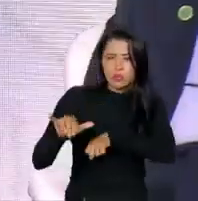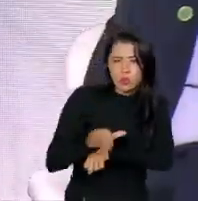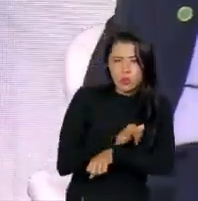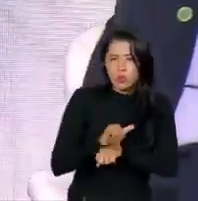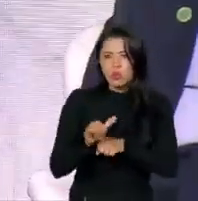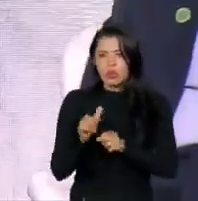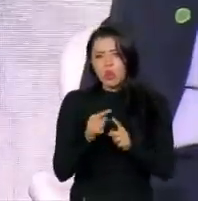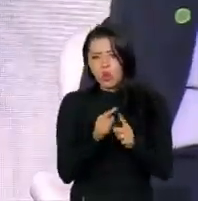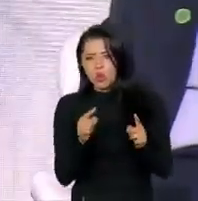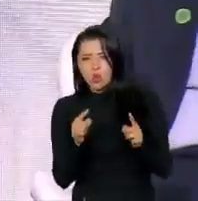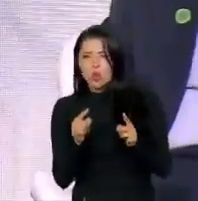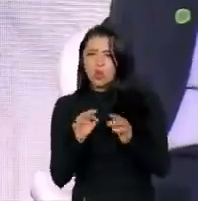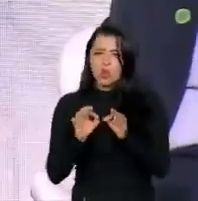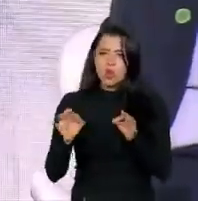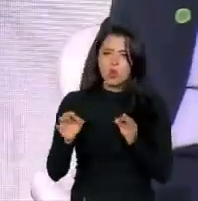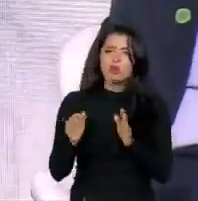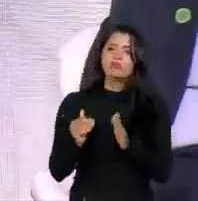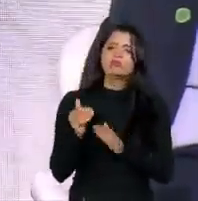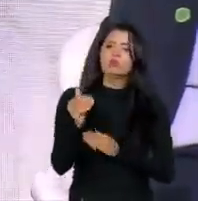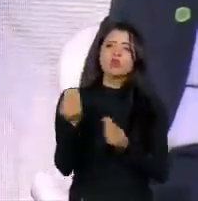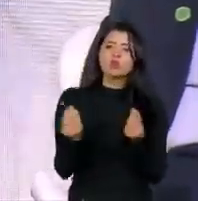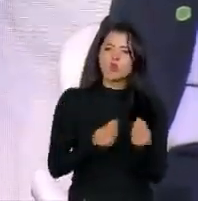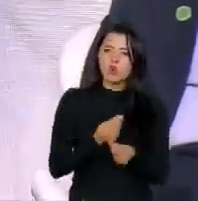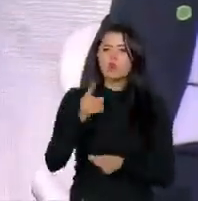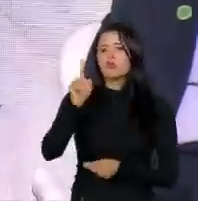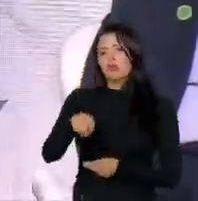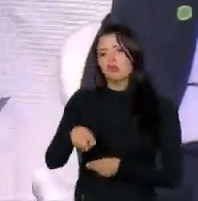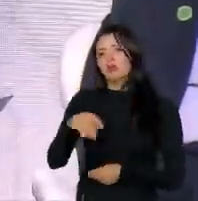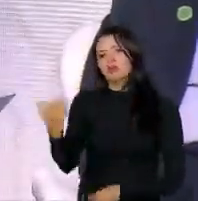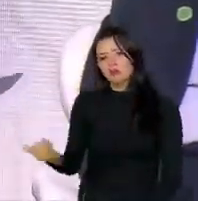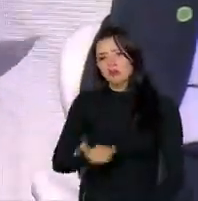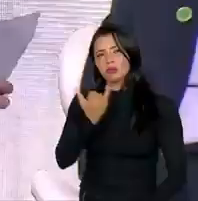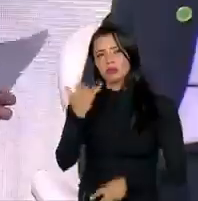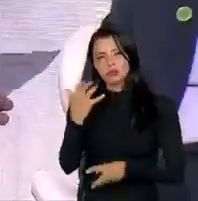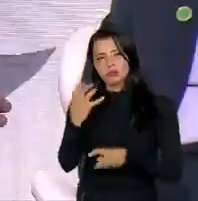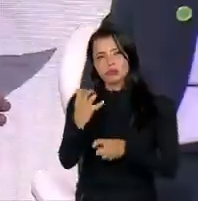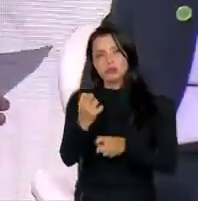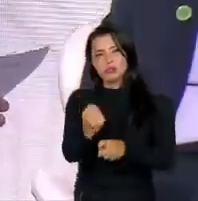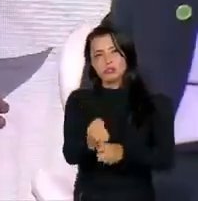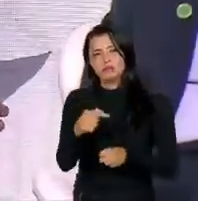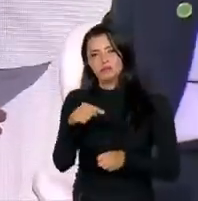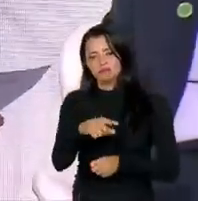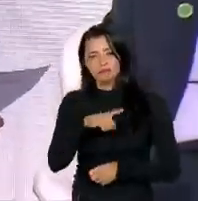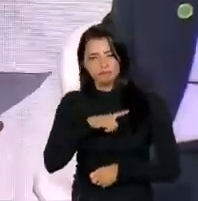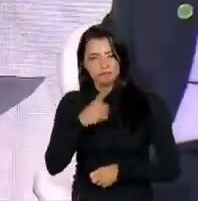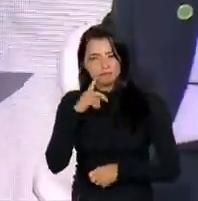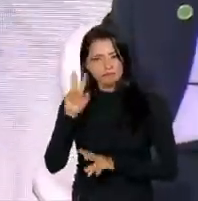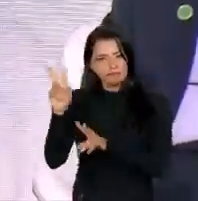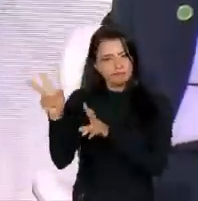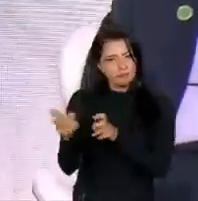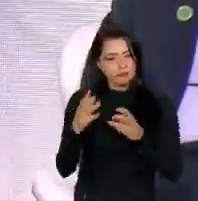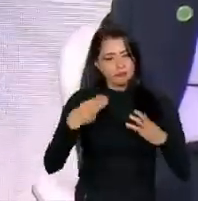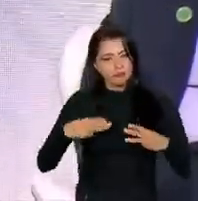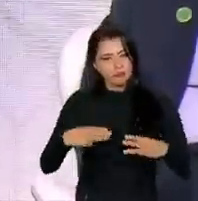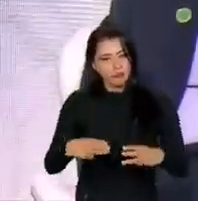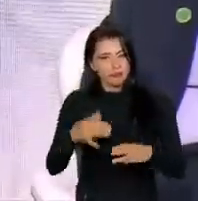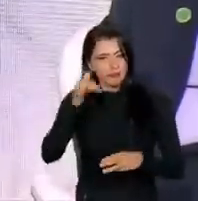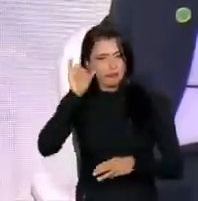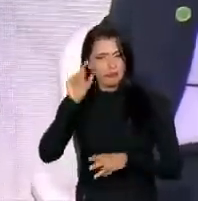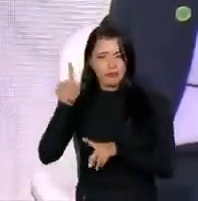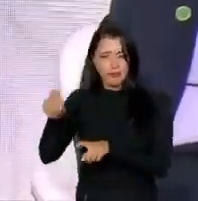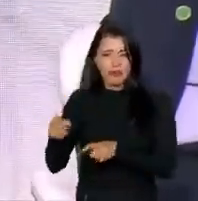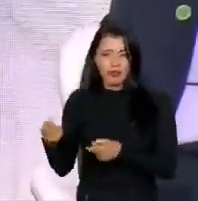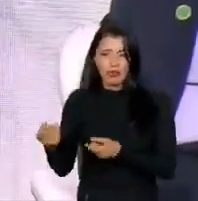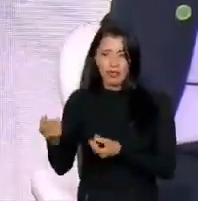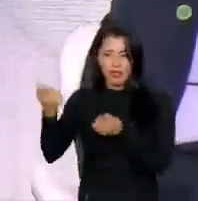a curto, médio e longo prazo, o orçamento é fundamental. E vendo o Ministério da Fazenda falando dessa forma, nos